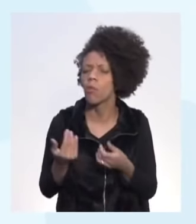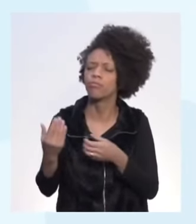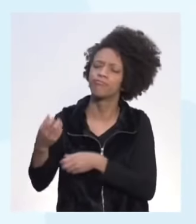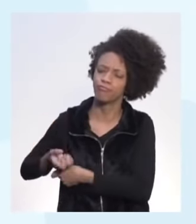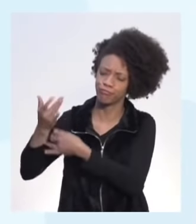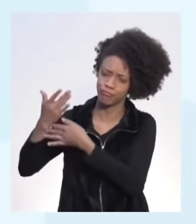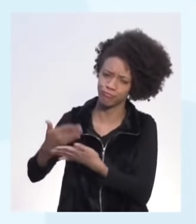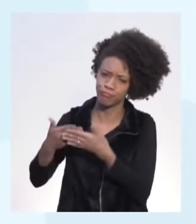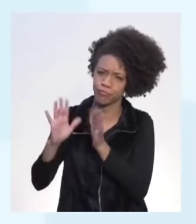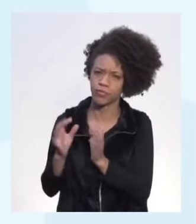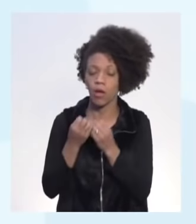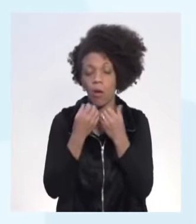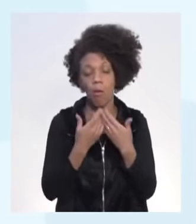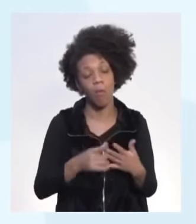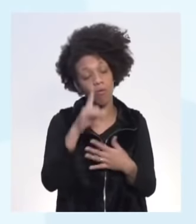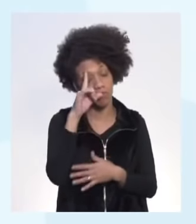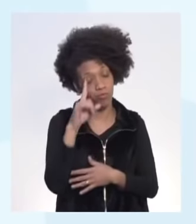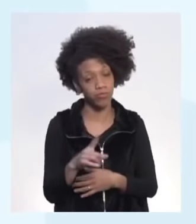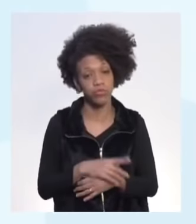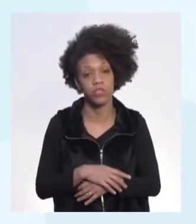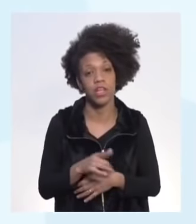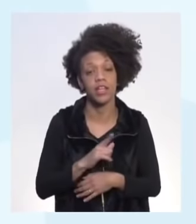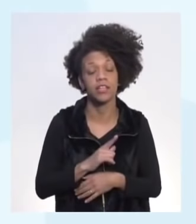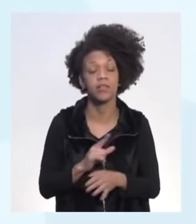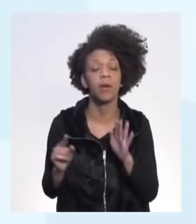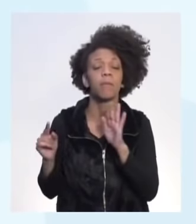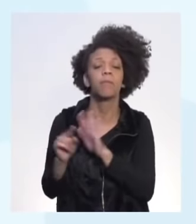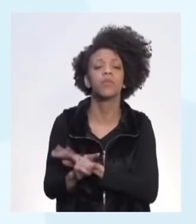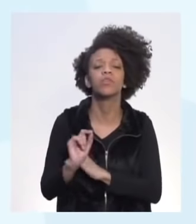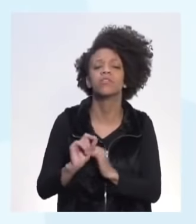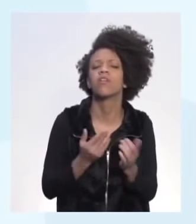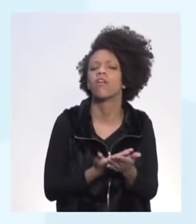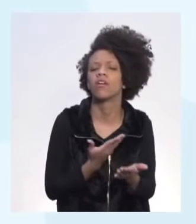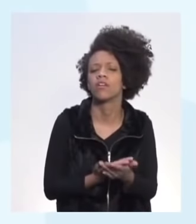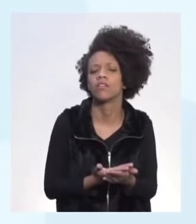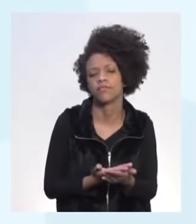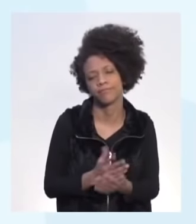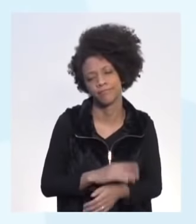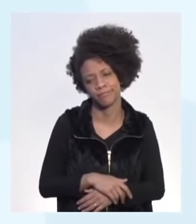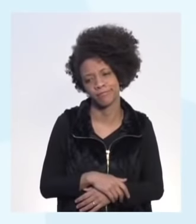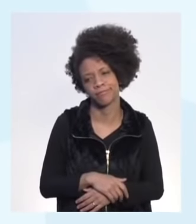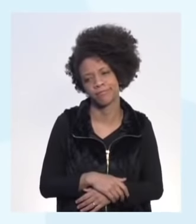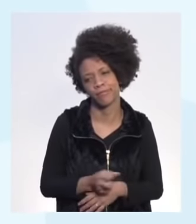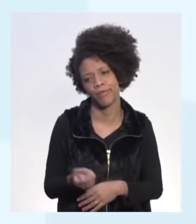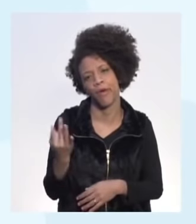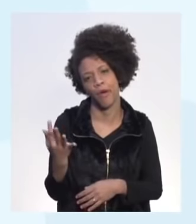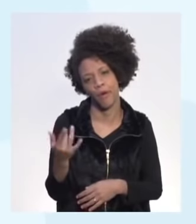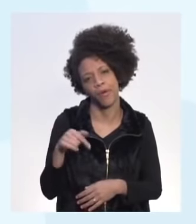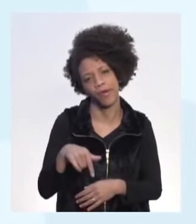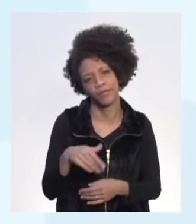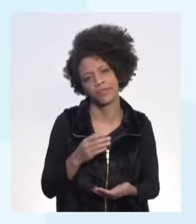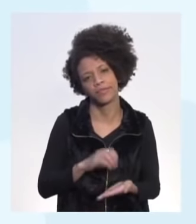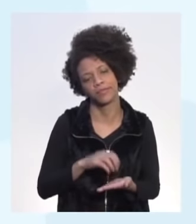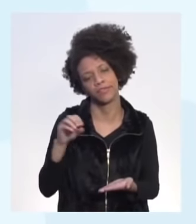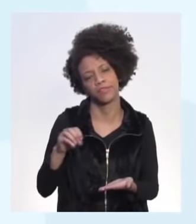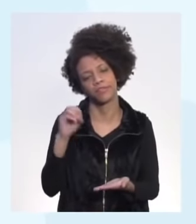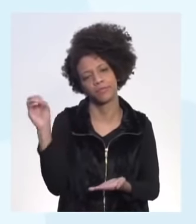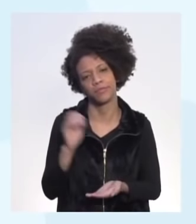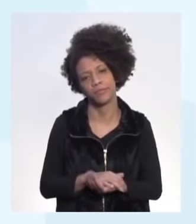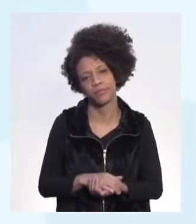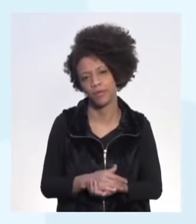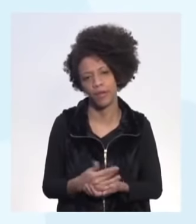aberto aí com muitos bons dias, teve gente que perguntou assim: que aula é? Fala sério, Andréia. Quanto tempo a gente já está aqui? Ainda Há